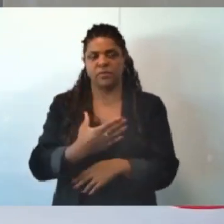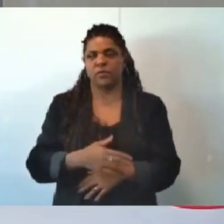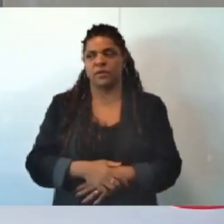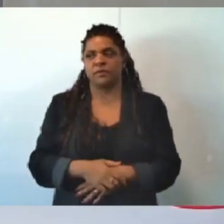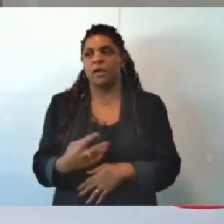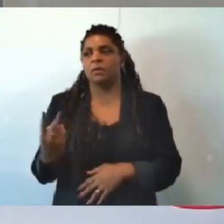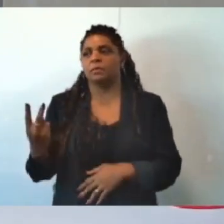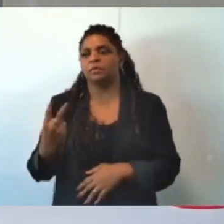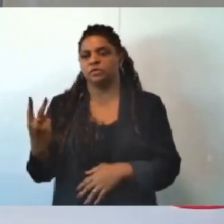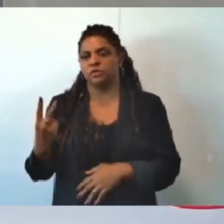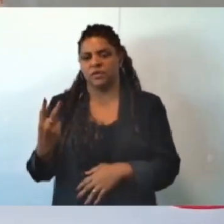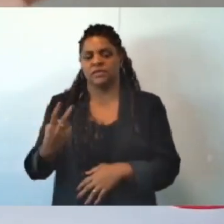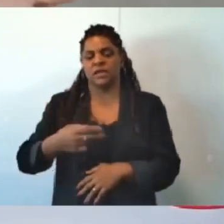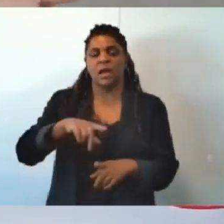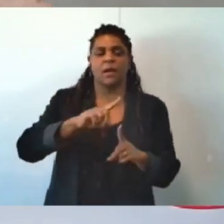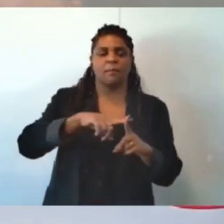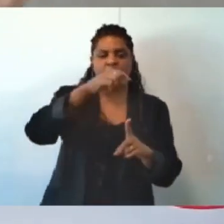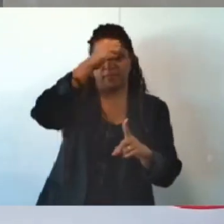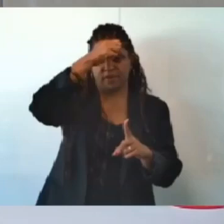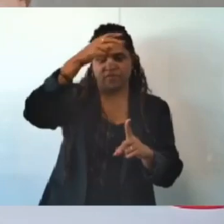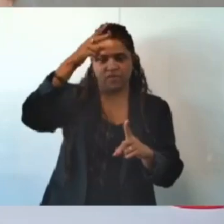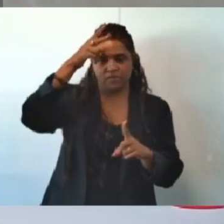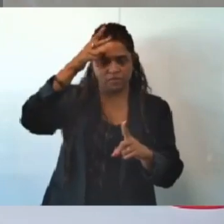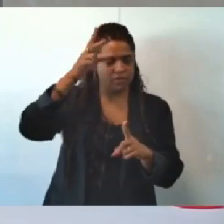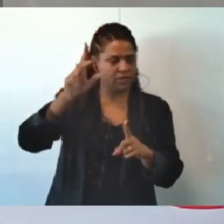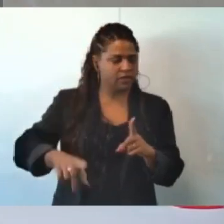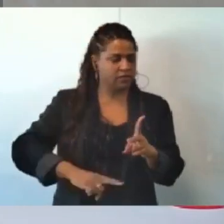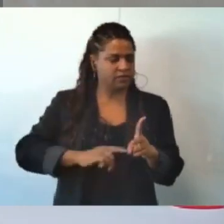Tanto a prefeitura, né, que quer...